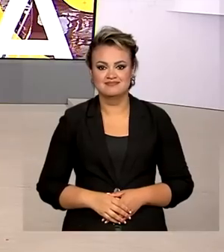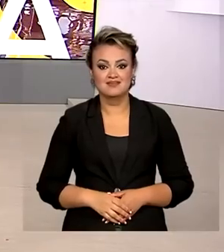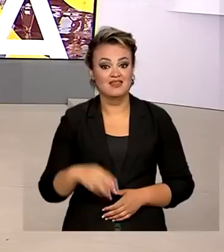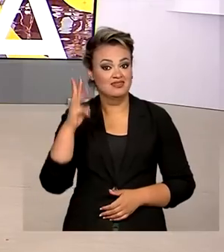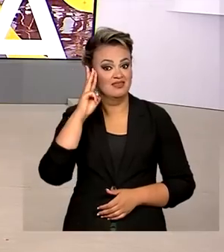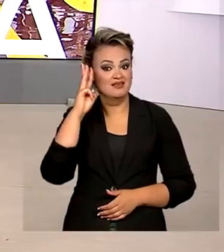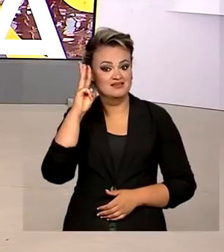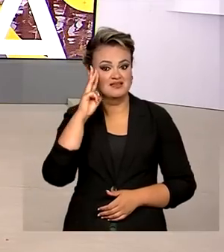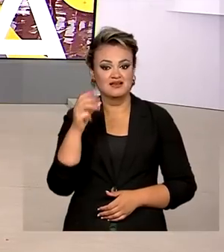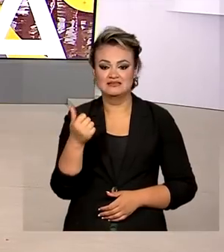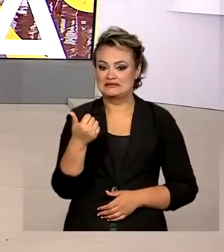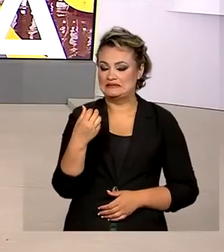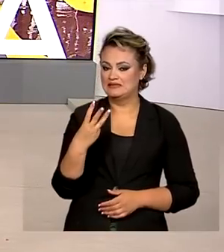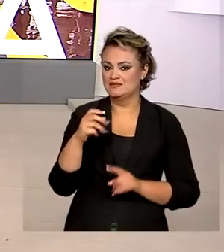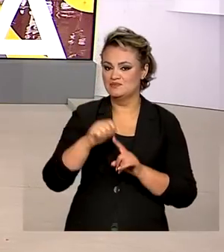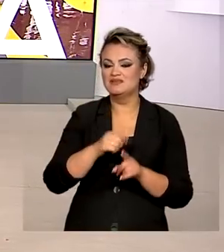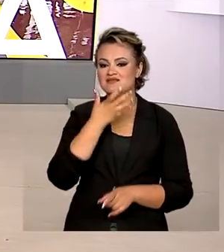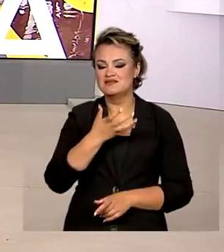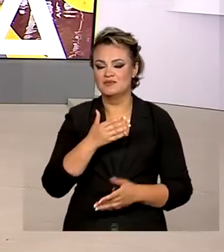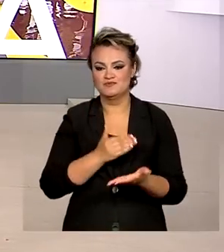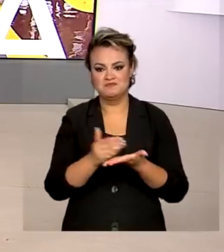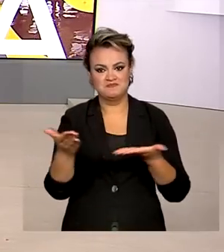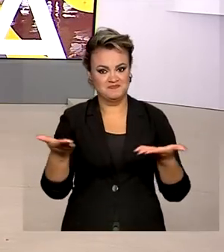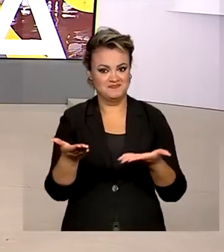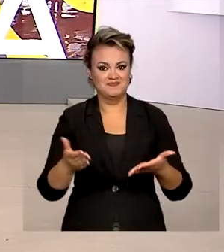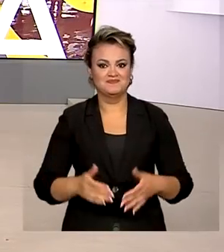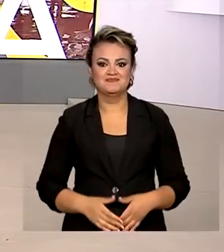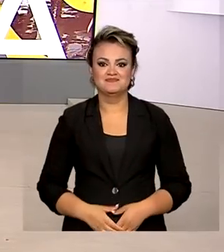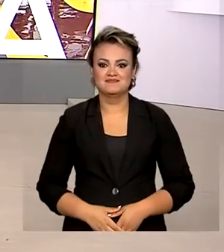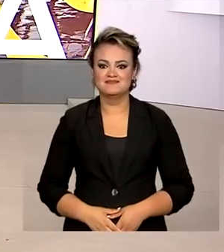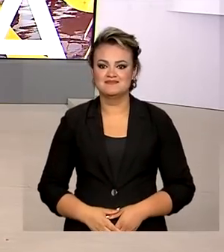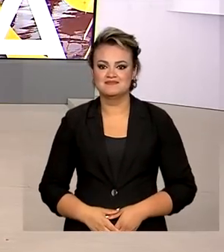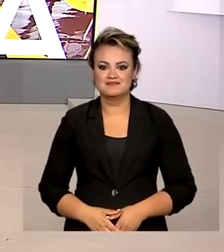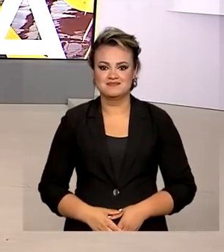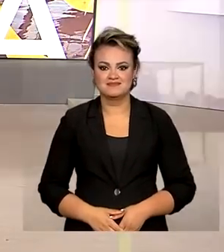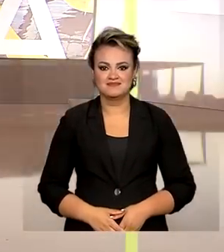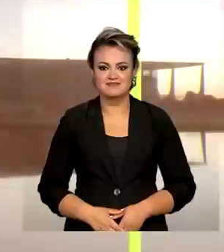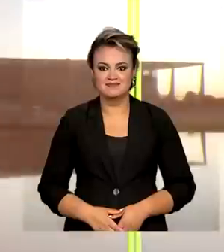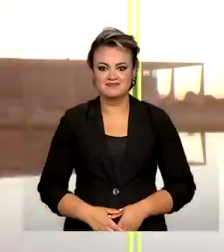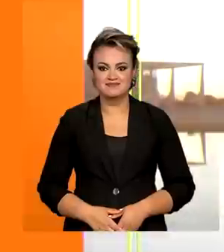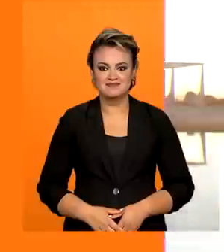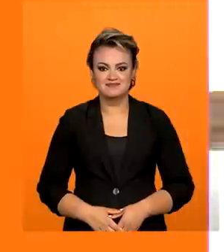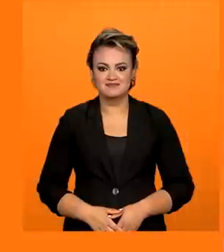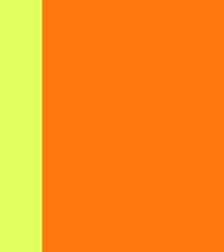terça-feira 13 de dezembro Brasil em dias já está no ar